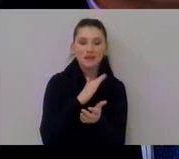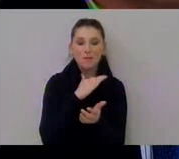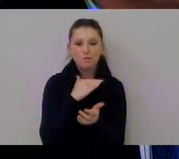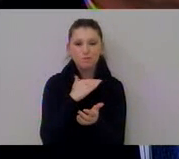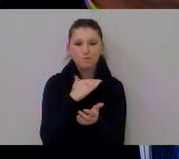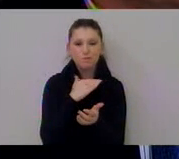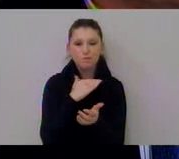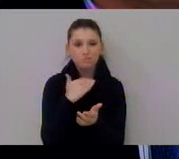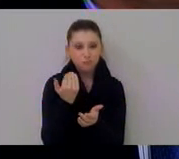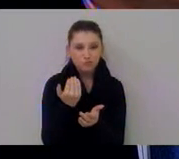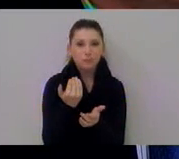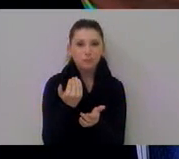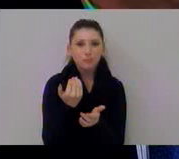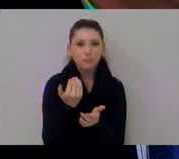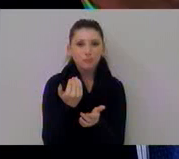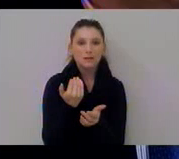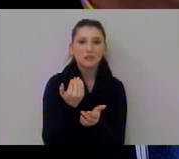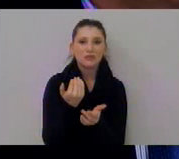de família,